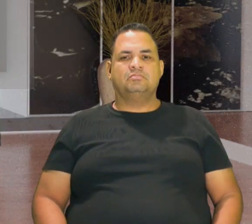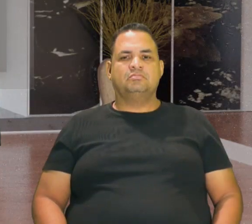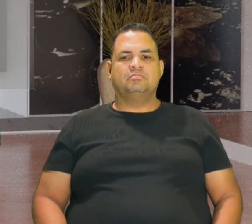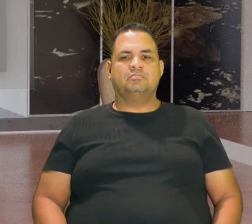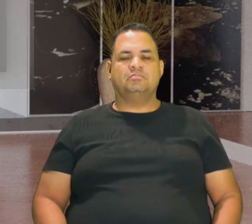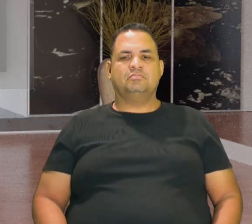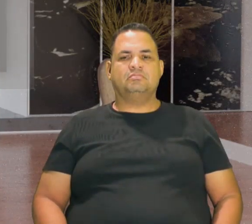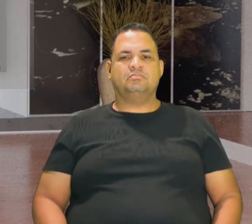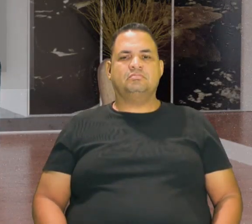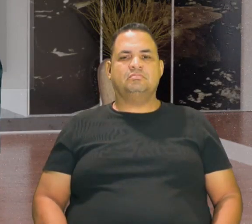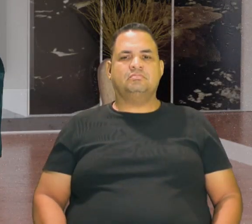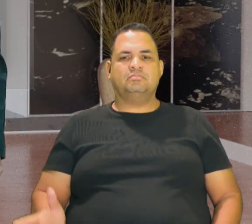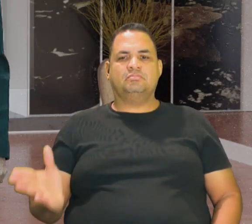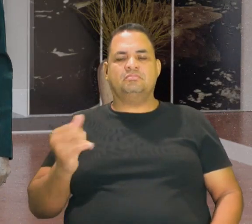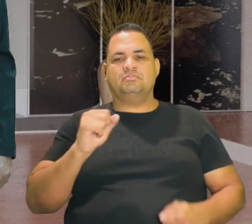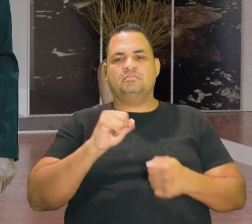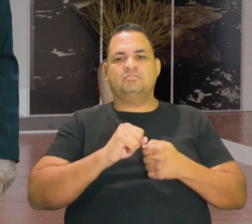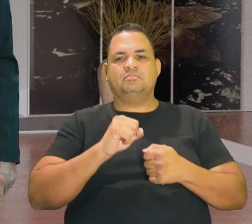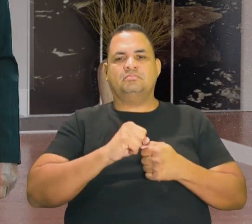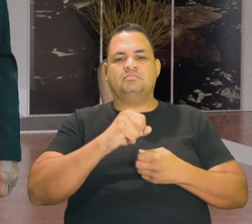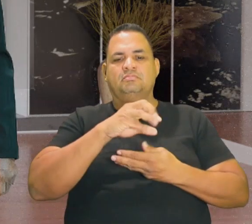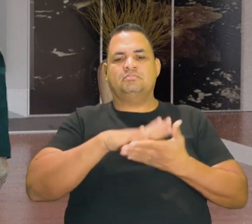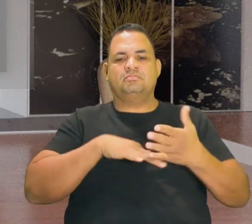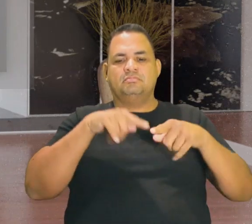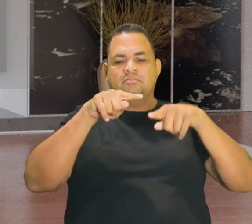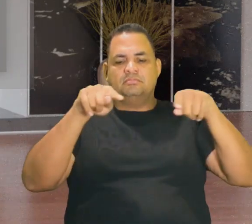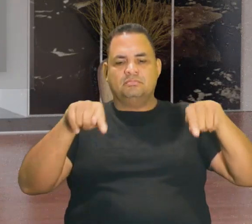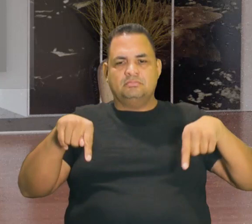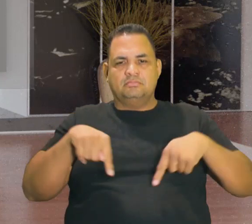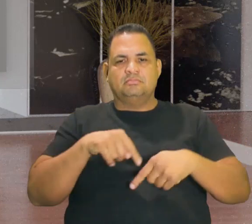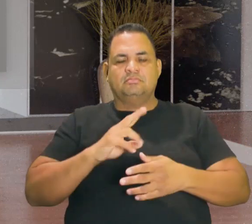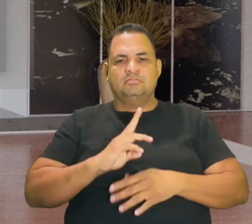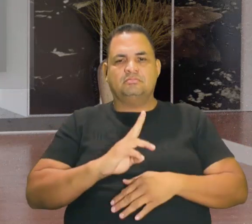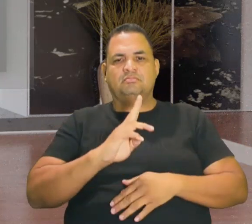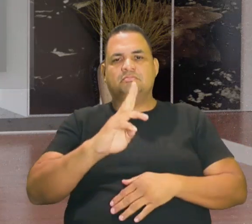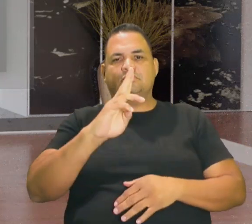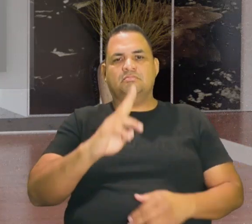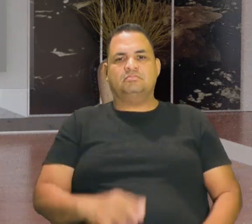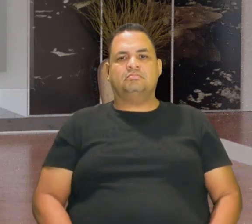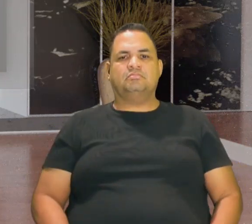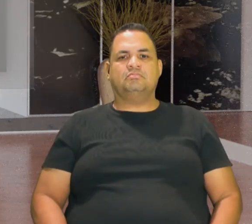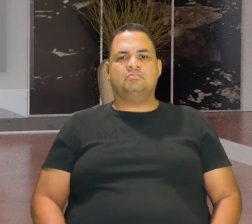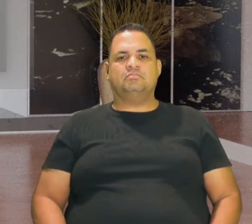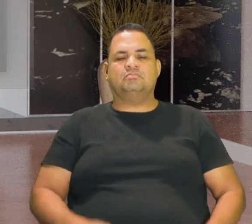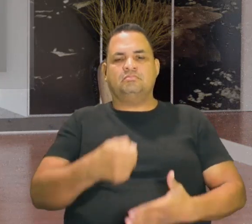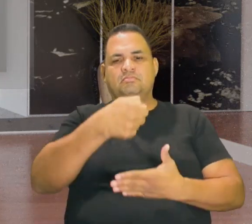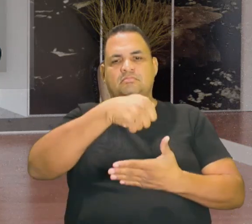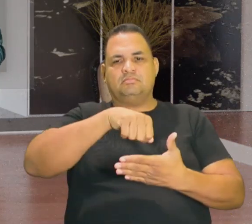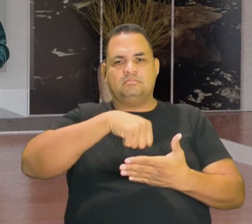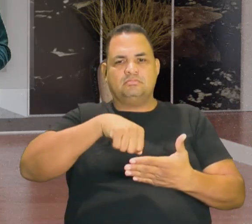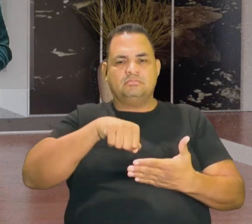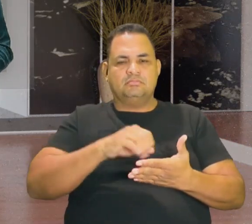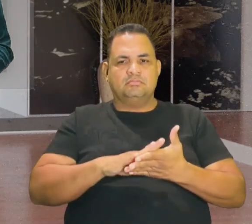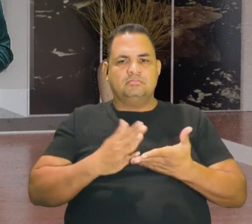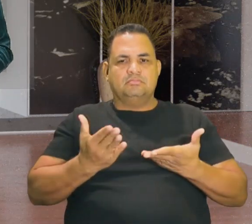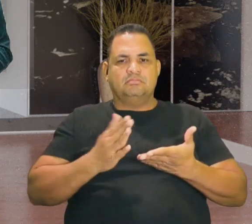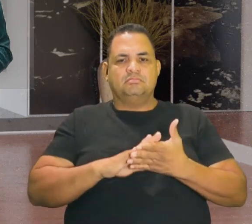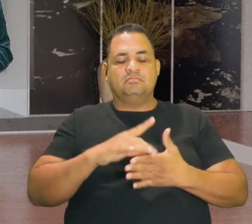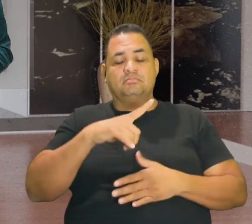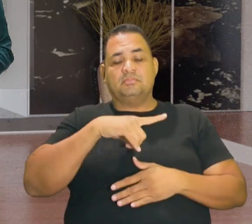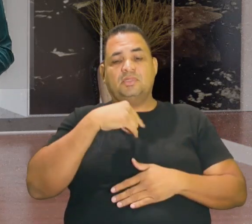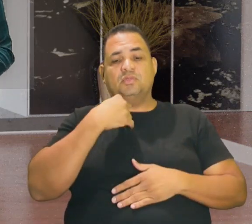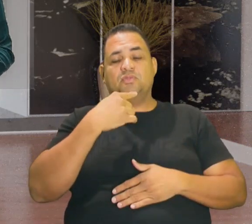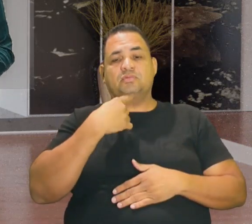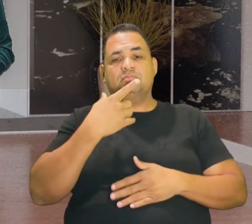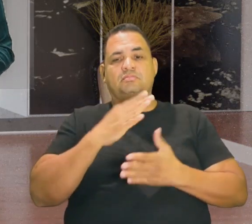muito bem vamos para as atividades de sala Seguindo aqui com as correções no momento que vocês tiram